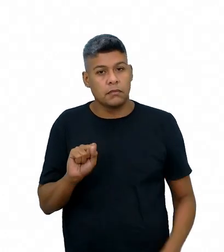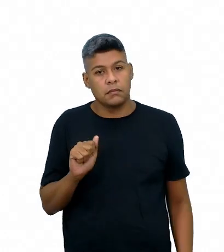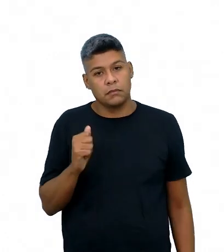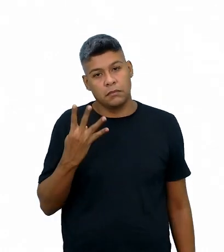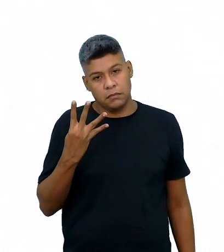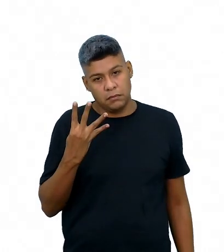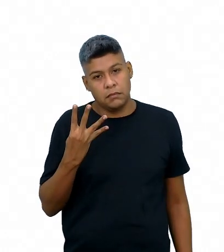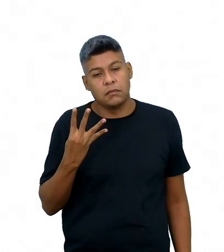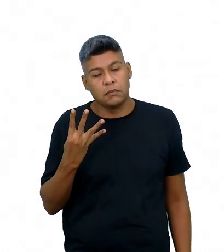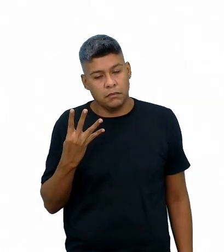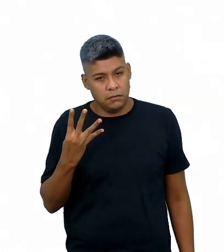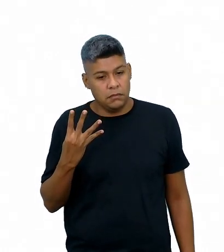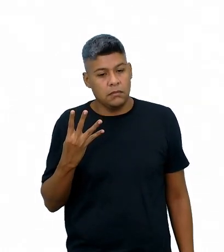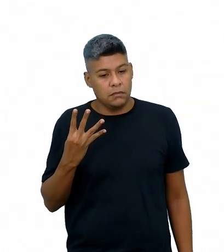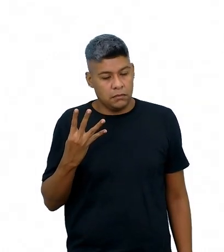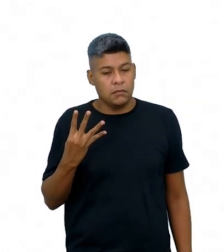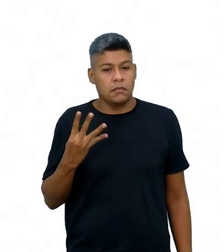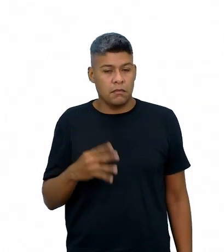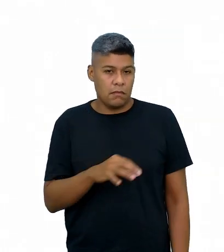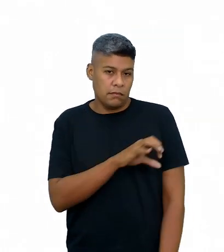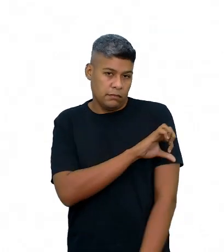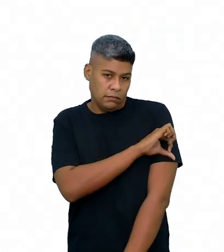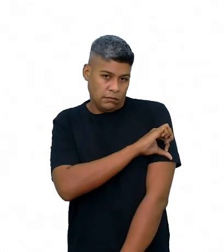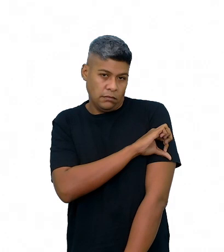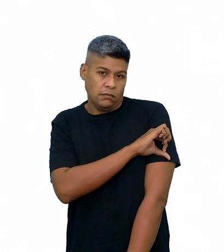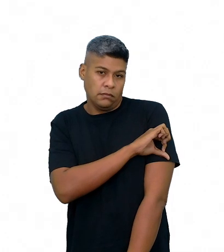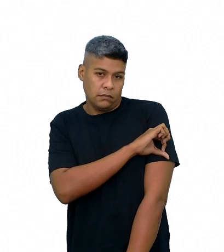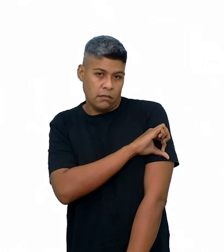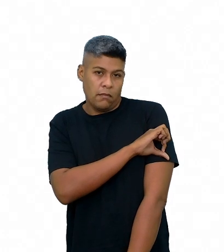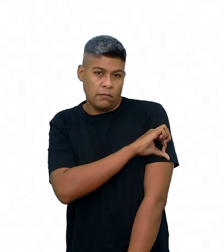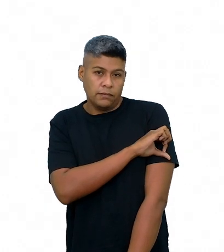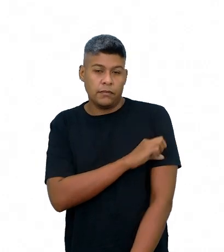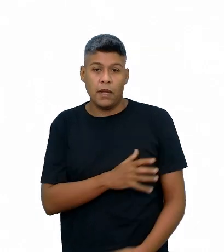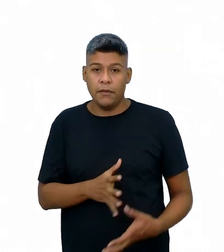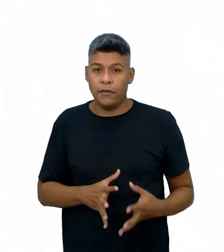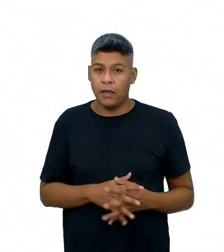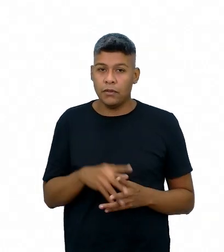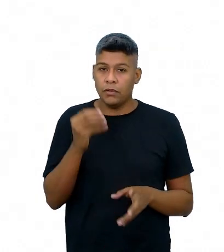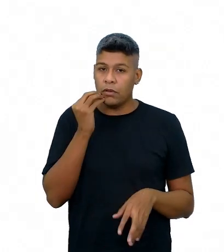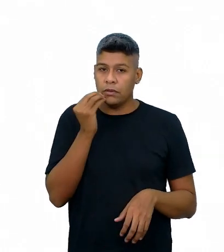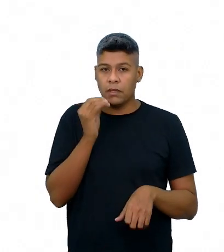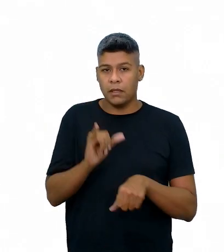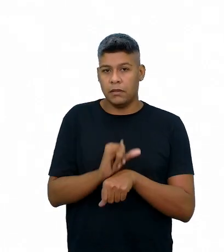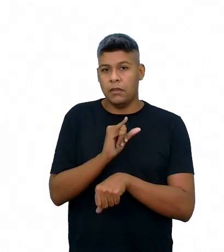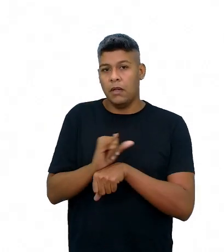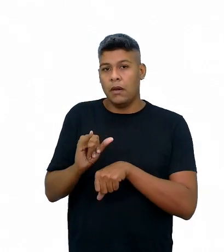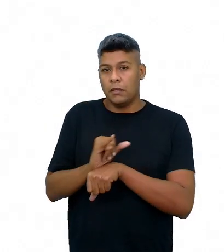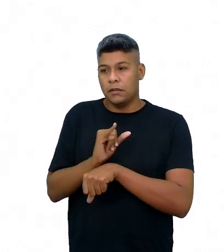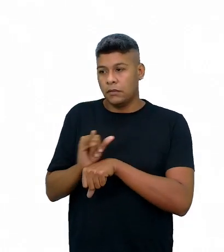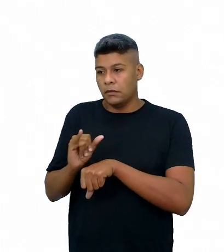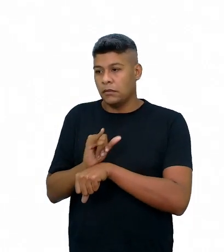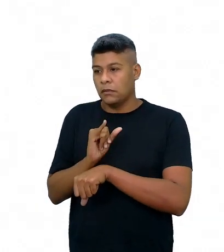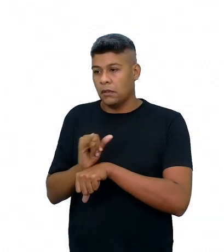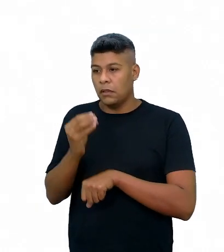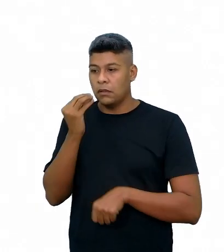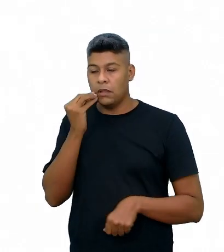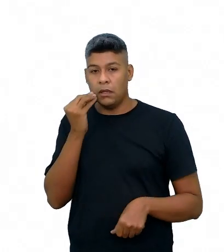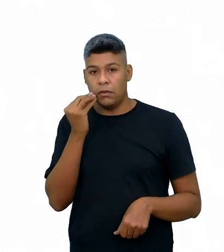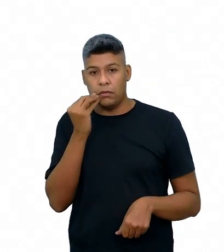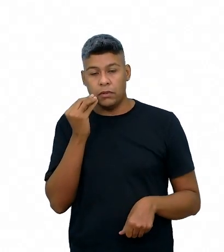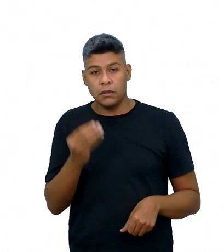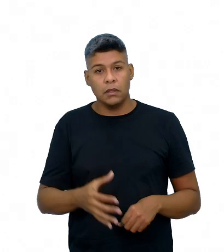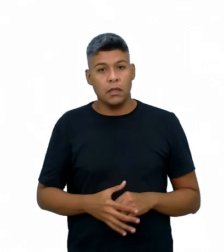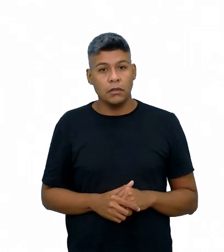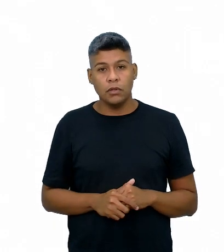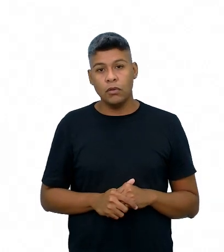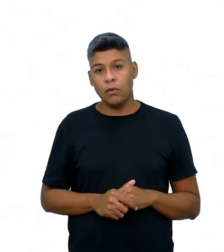9º ano do ensino médio, do ensino fundamental, perdão. E terceiro, analisar a aula 3, características das fake